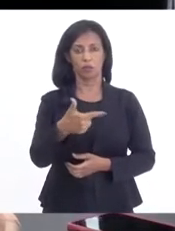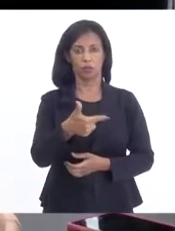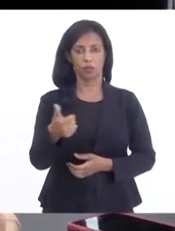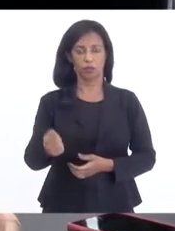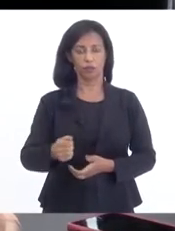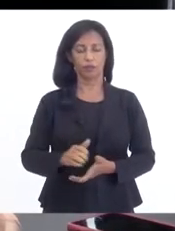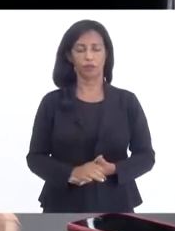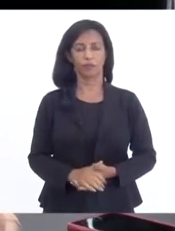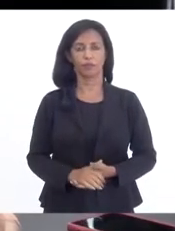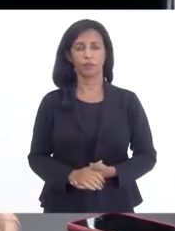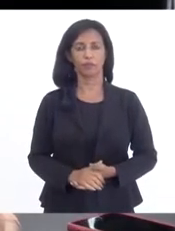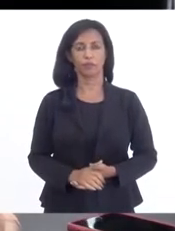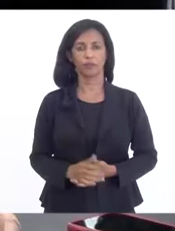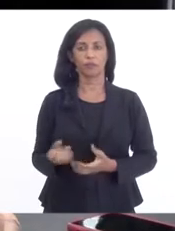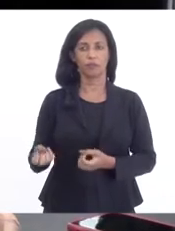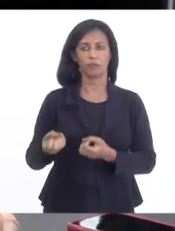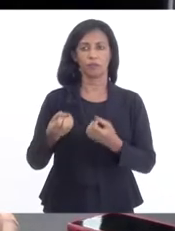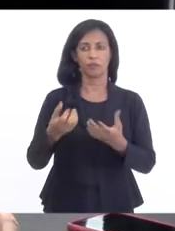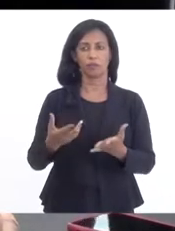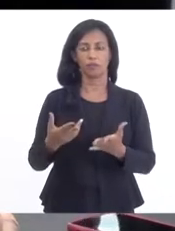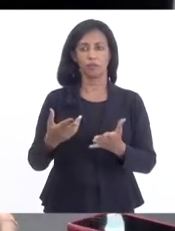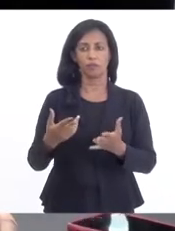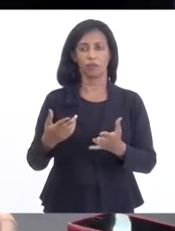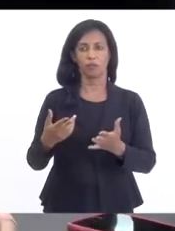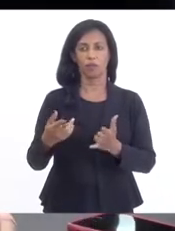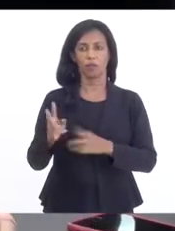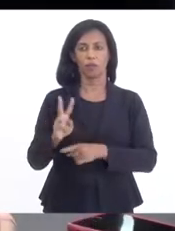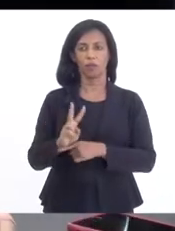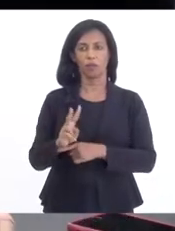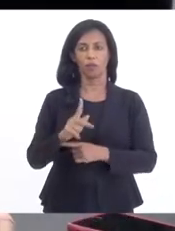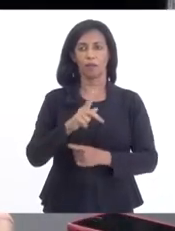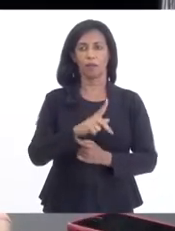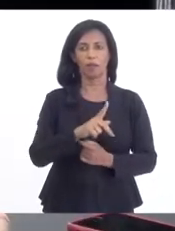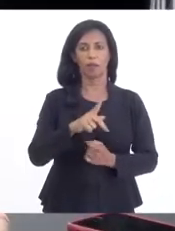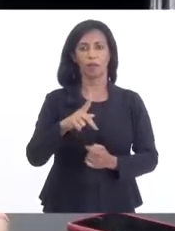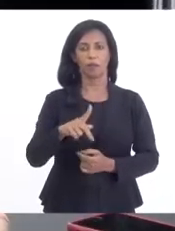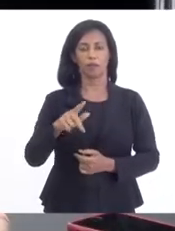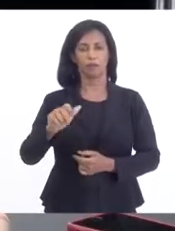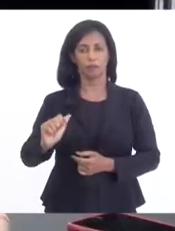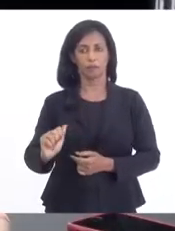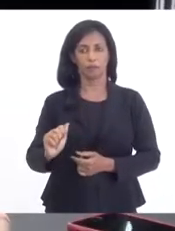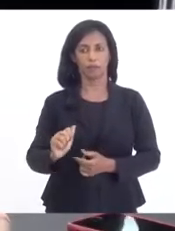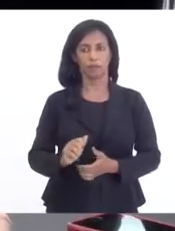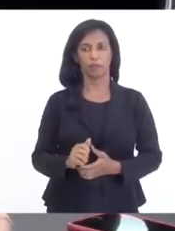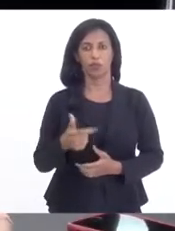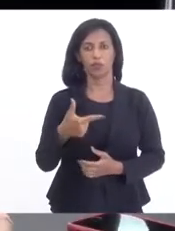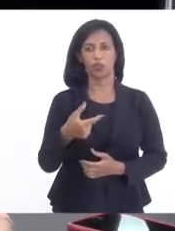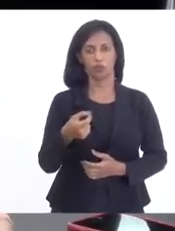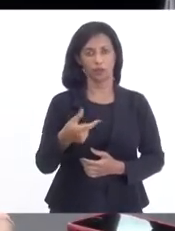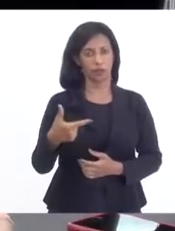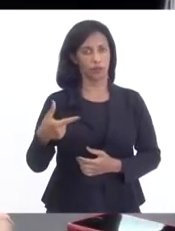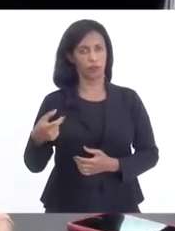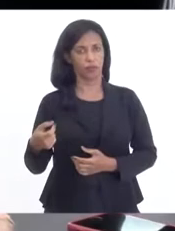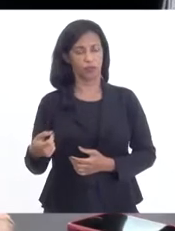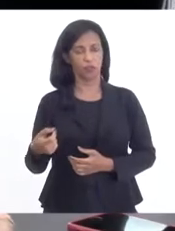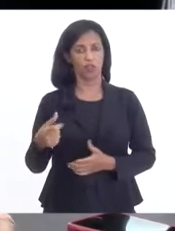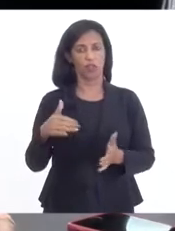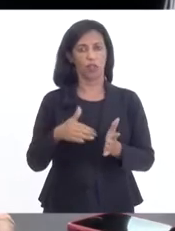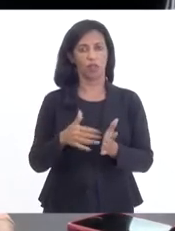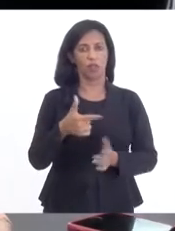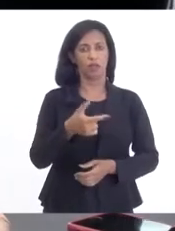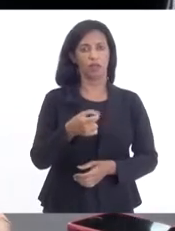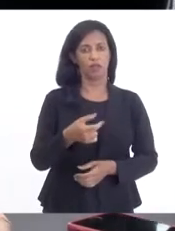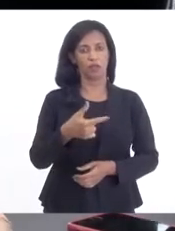4952/2021, que dispõe sobre a revisão do plano plurianual de 2020 a